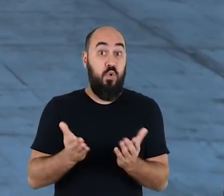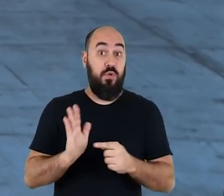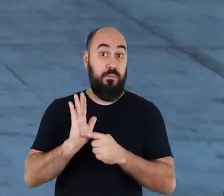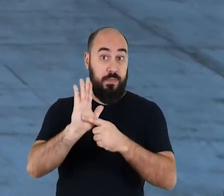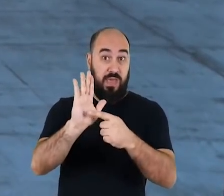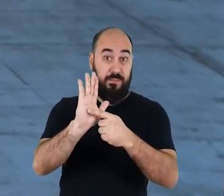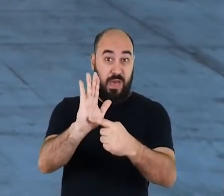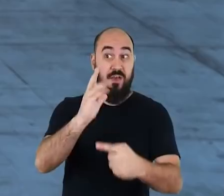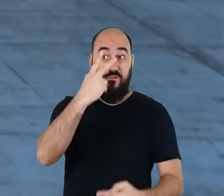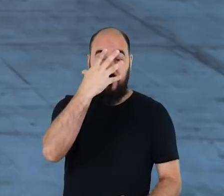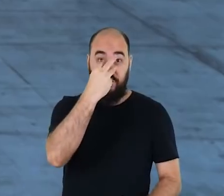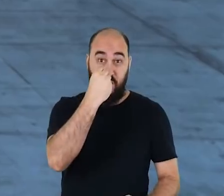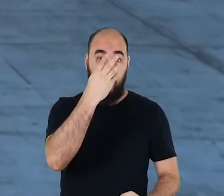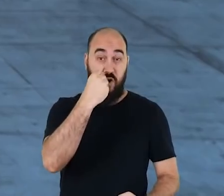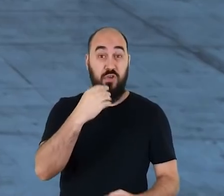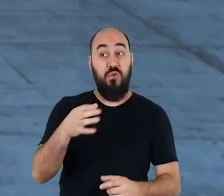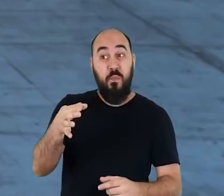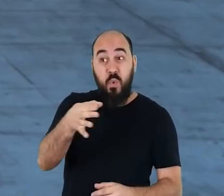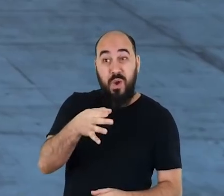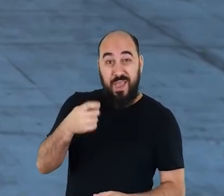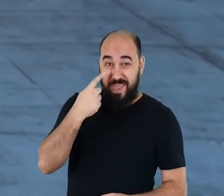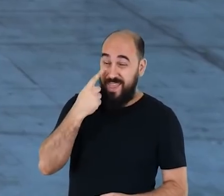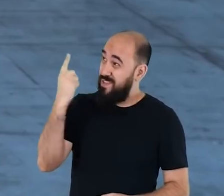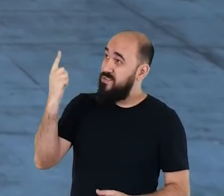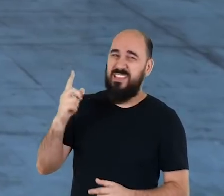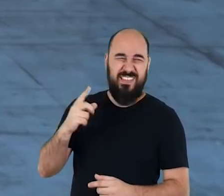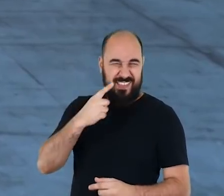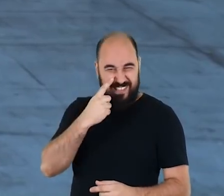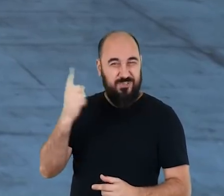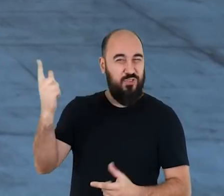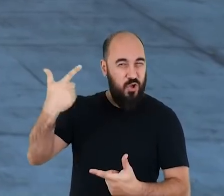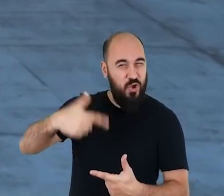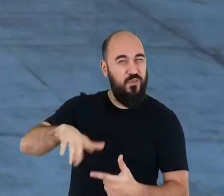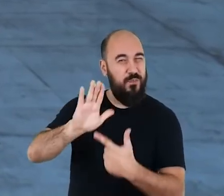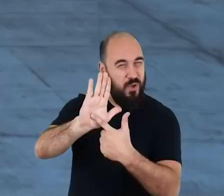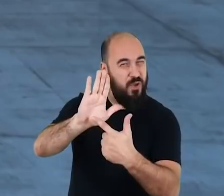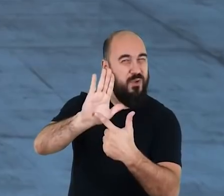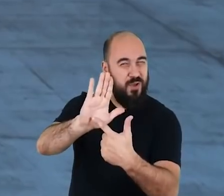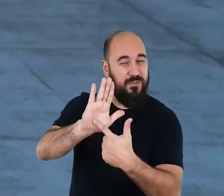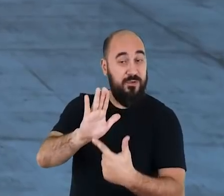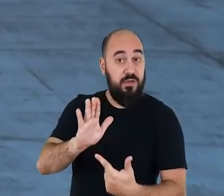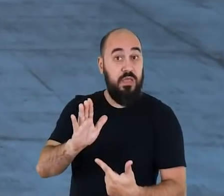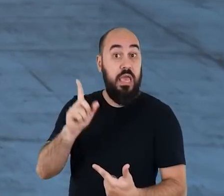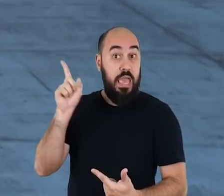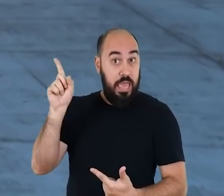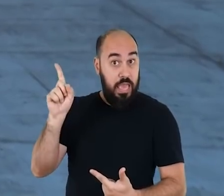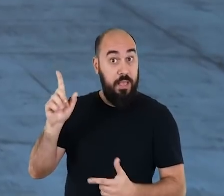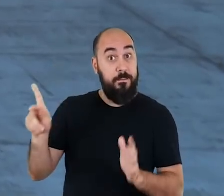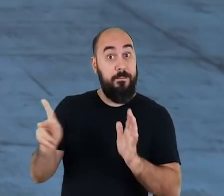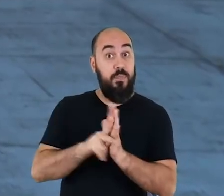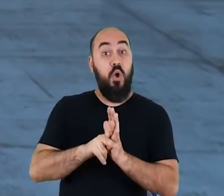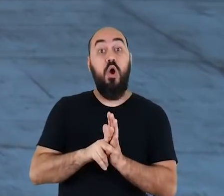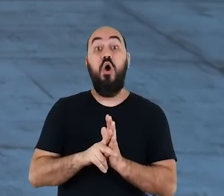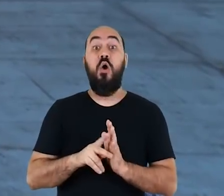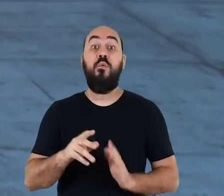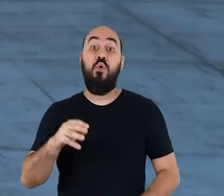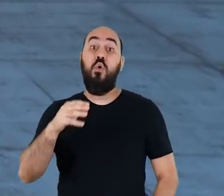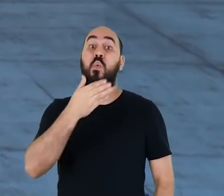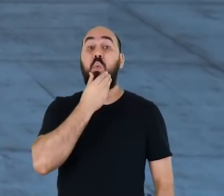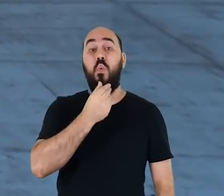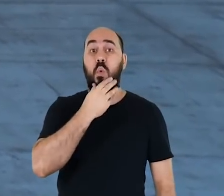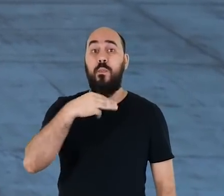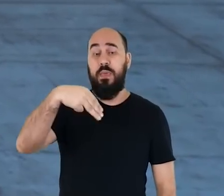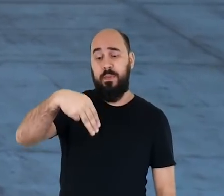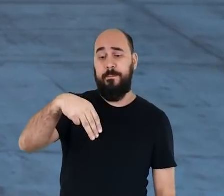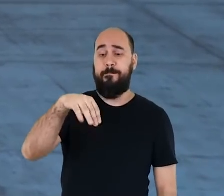você verá aqui nesse programa são parte da coleção notória Dr. Milton Soldani Afonso, um colecionador de moedas